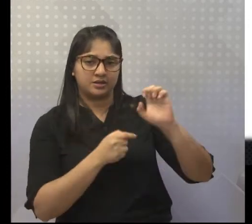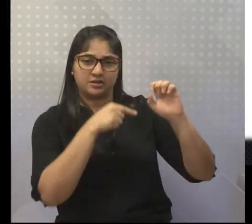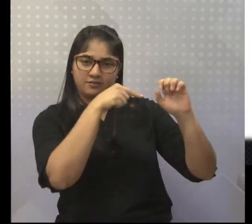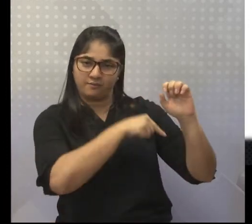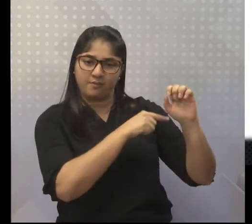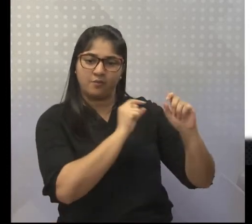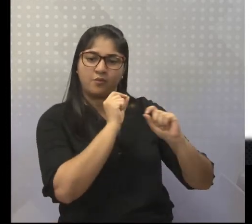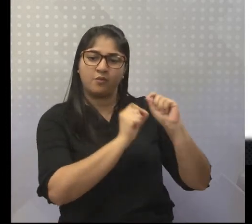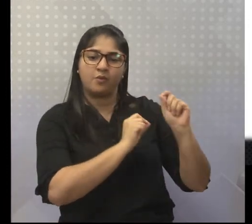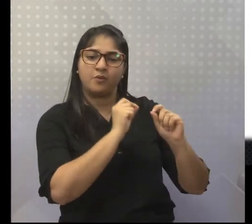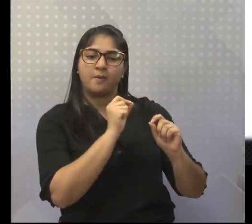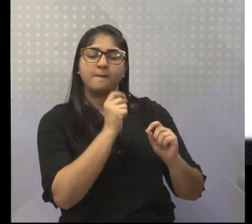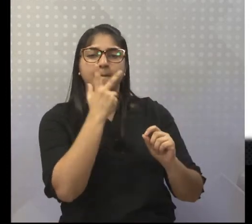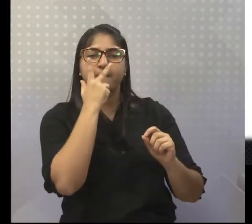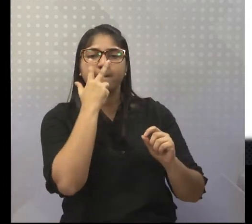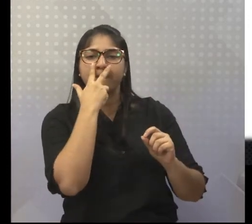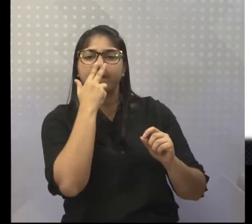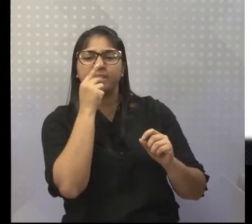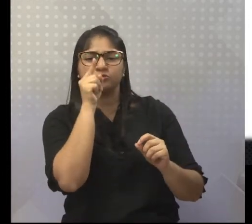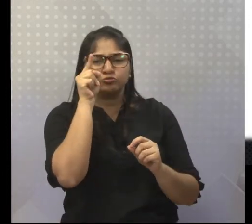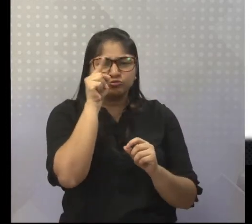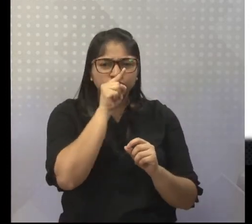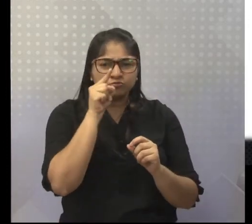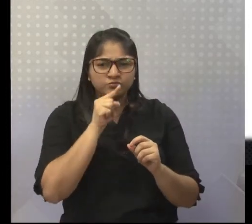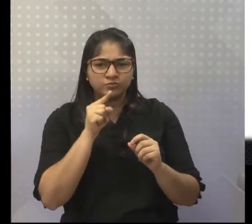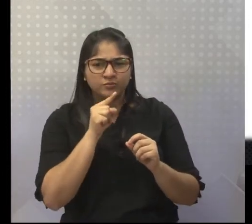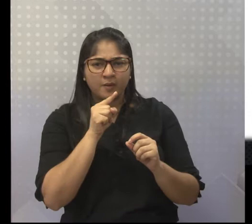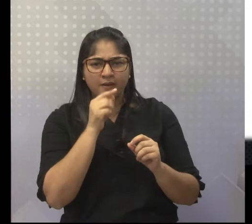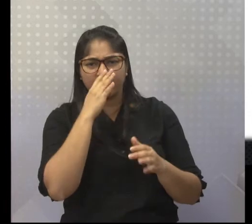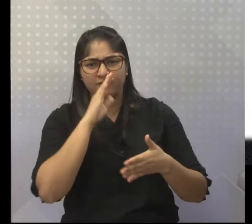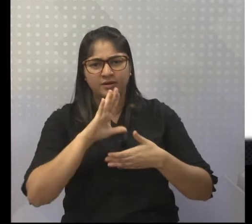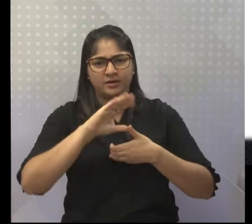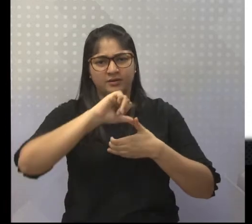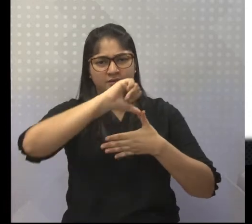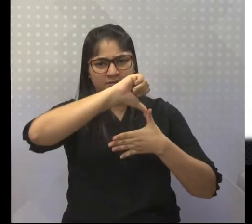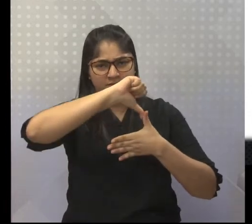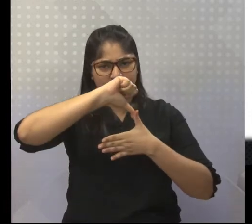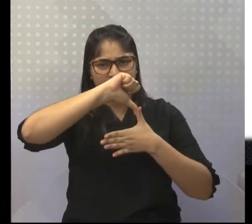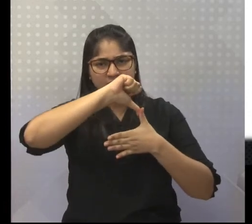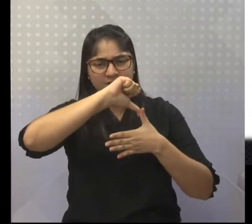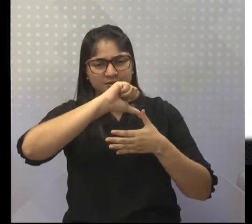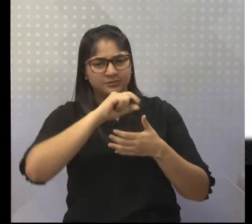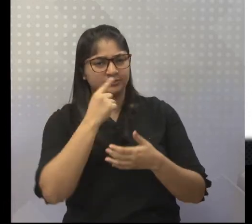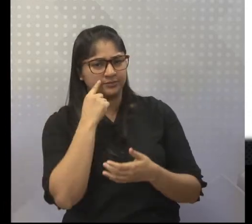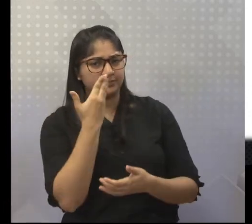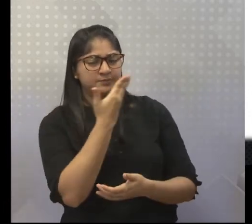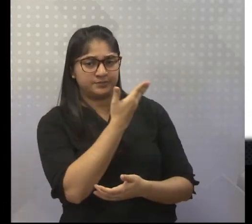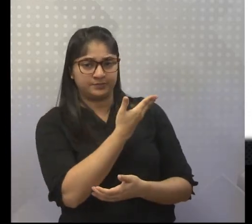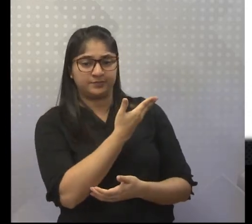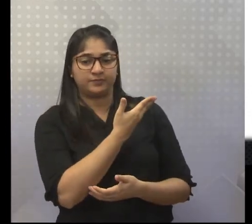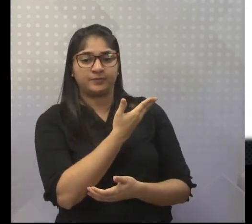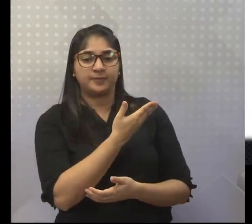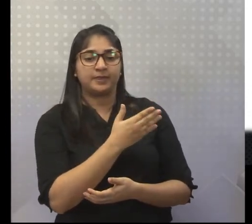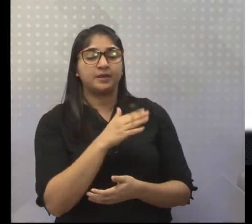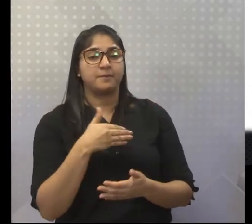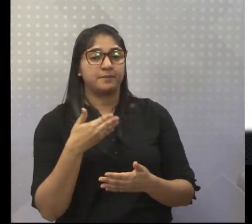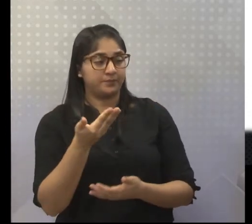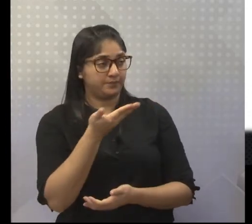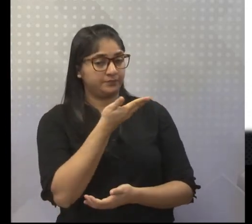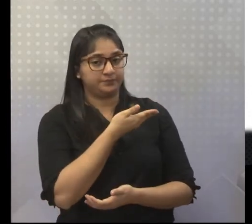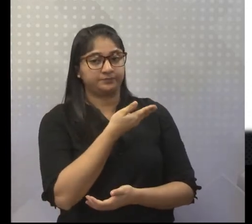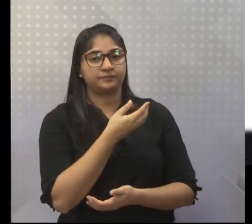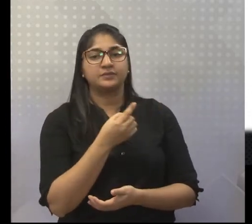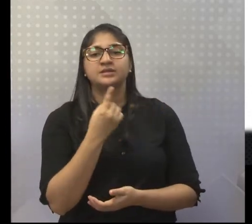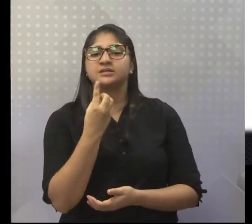é tempo rachado aí formando aí américa do sul tem esse super contente pangeia adiantando